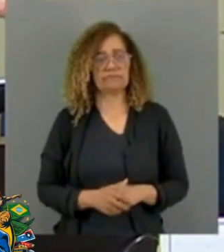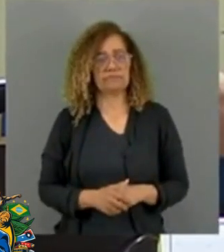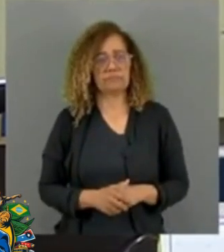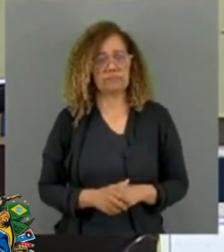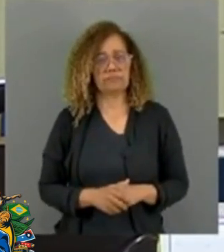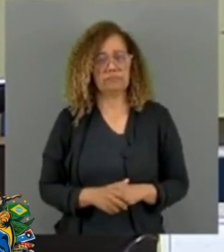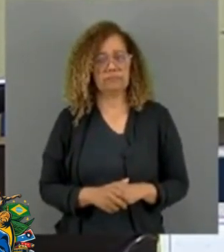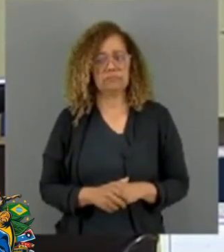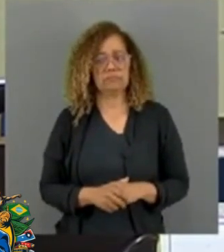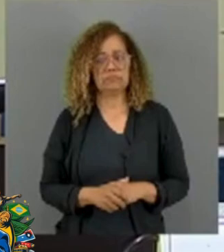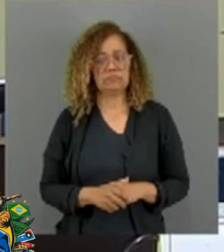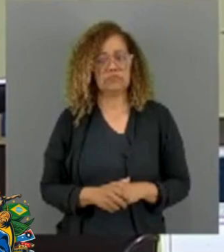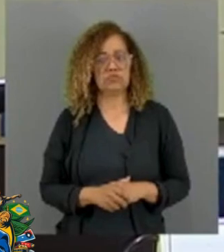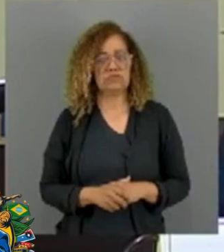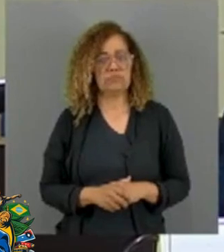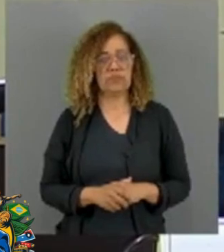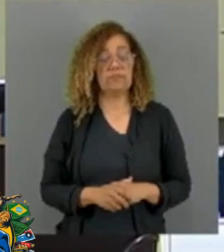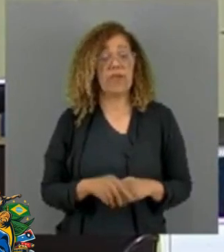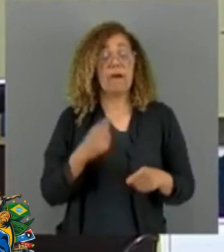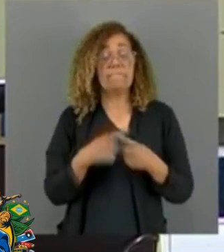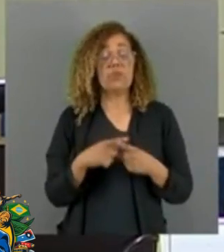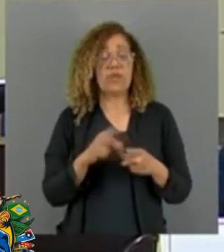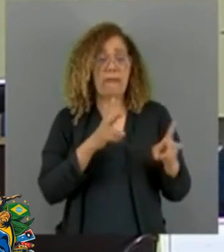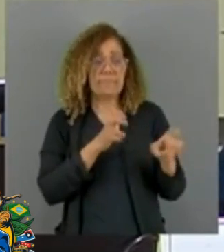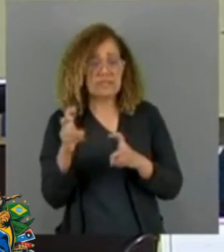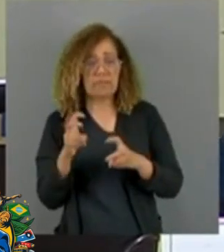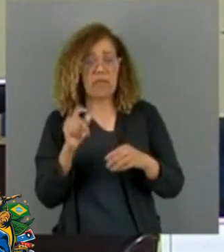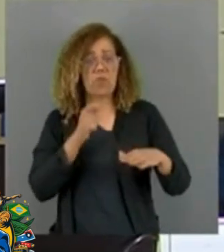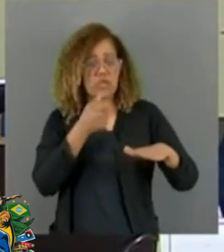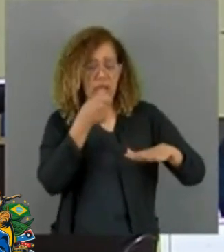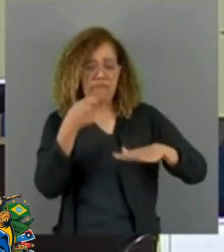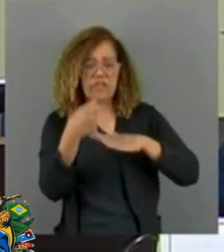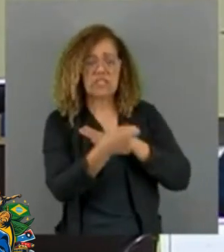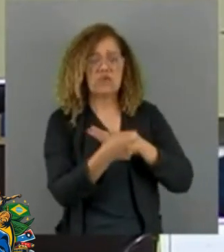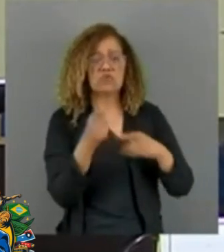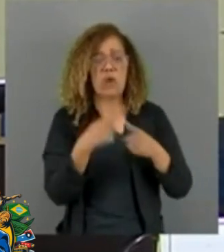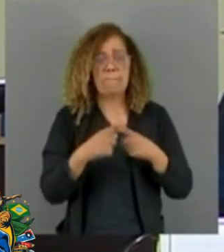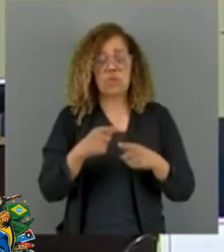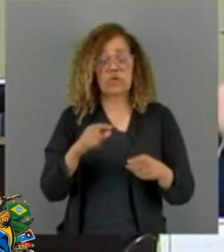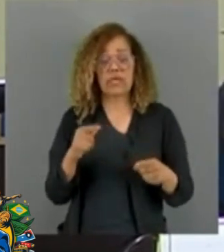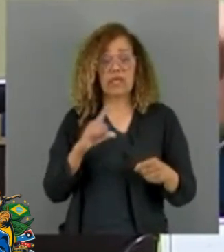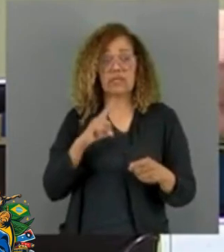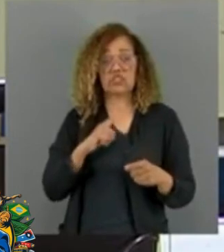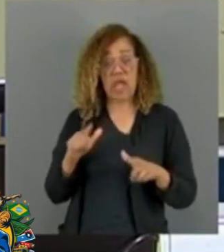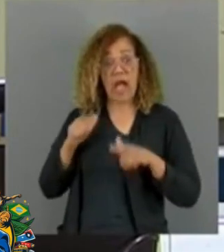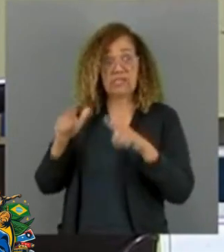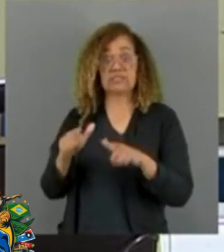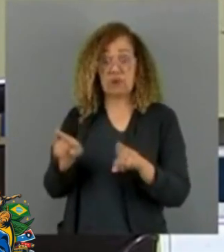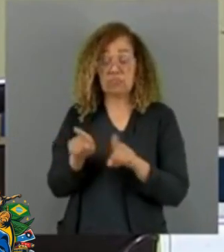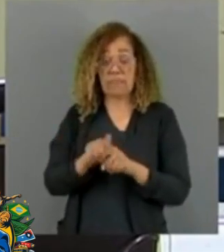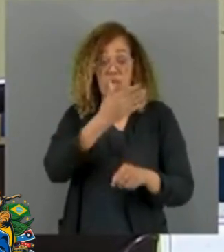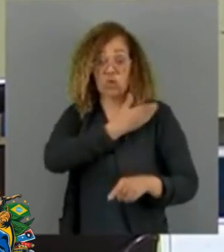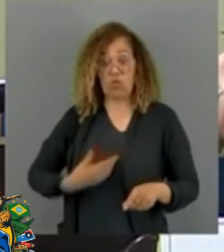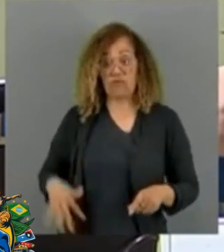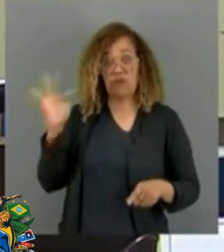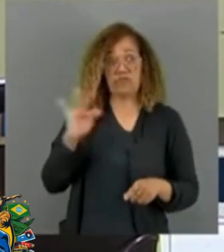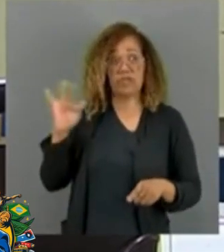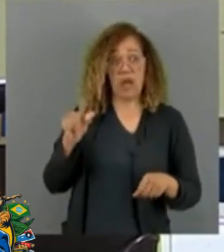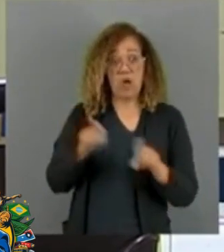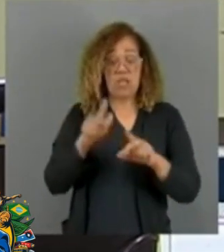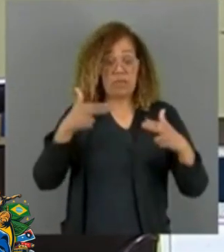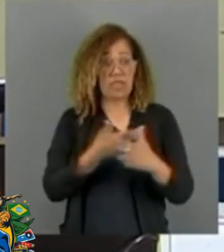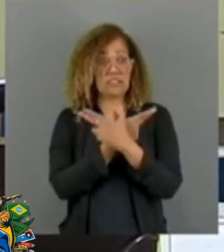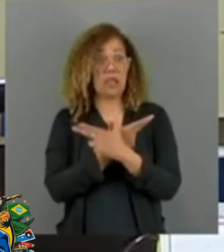É propagador de fake news. Porque nós contestávamos ali as ações do governo federal e as ações do Exército Brasileiro no enfrentamento